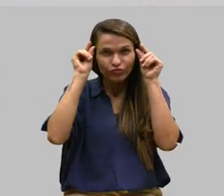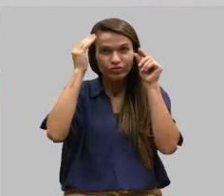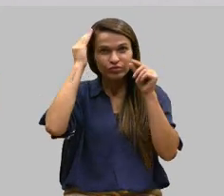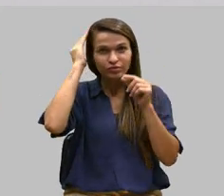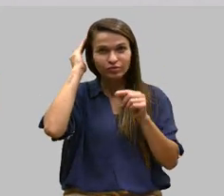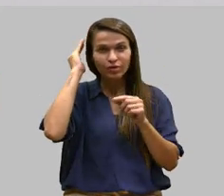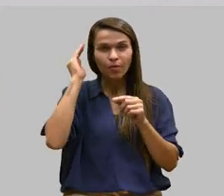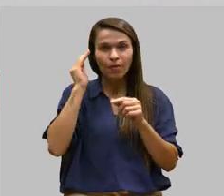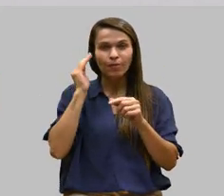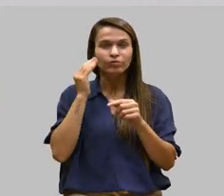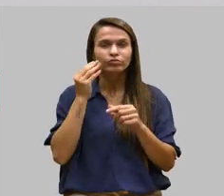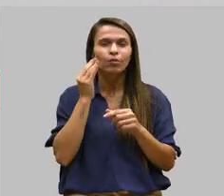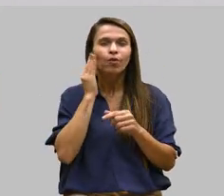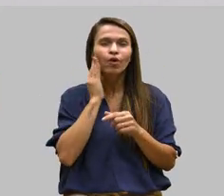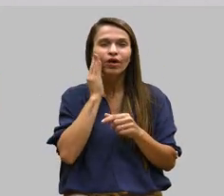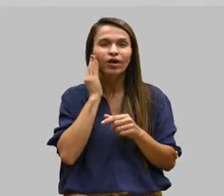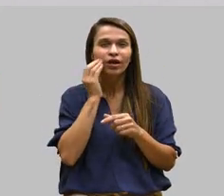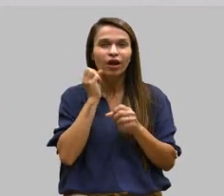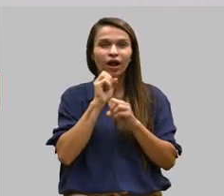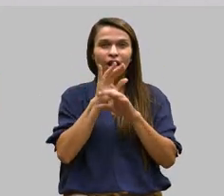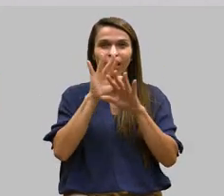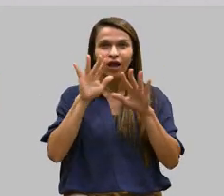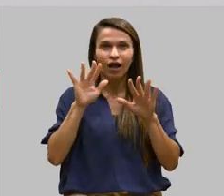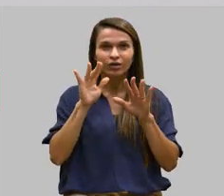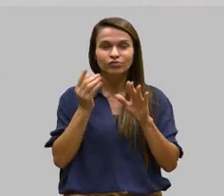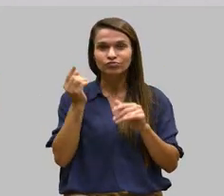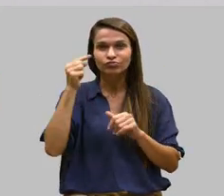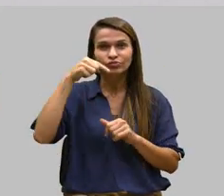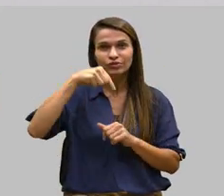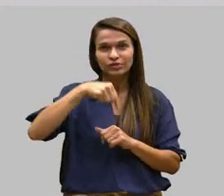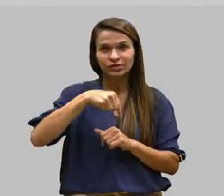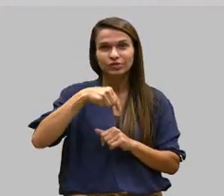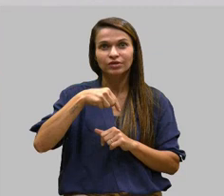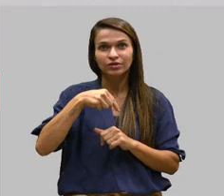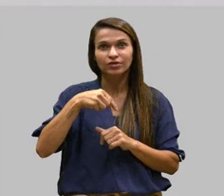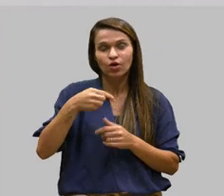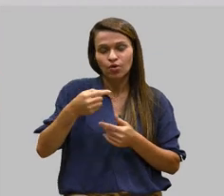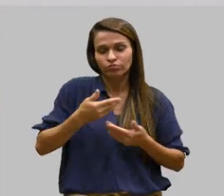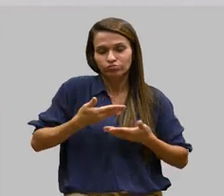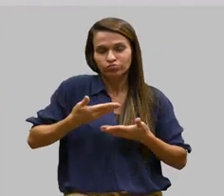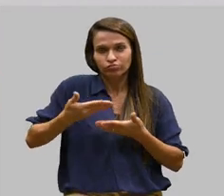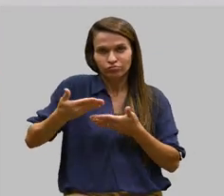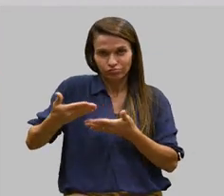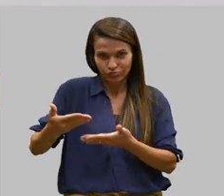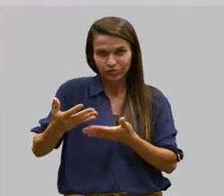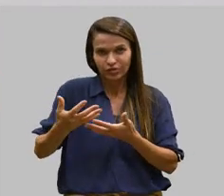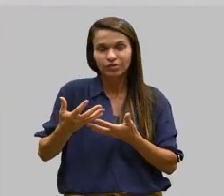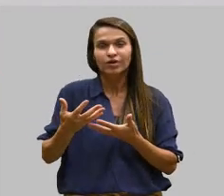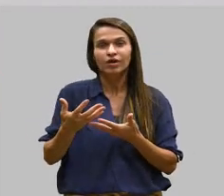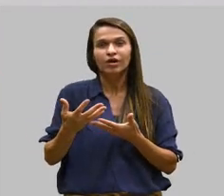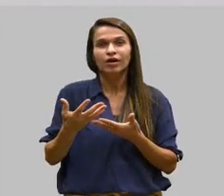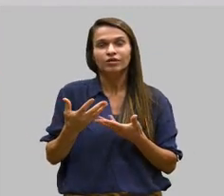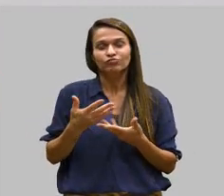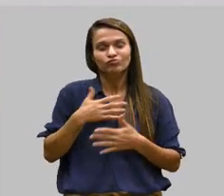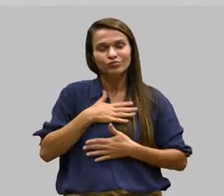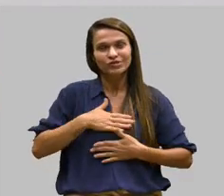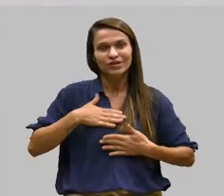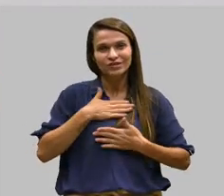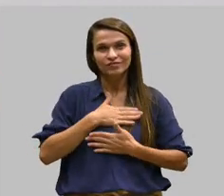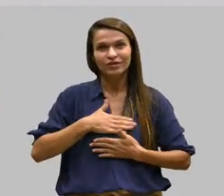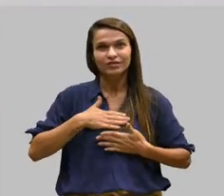moreno claro e venho aqui Recebi um convite como muita satisfação